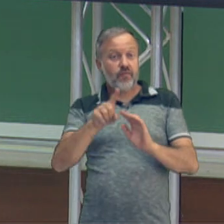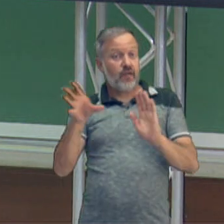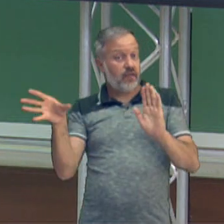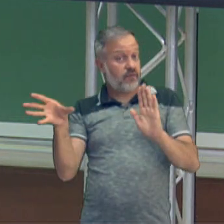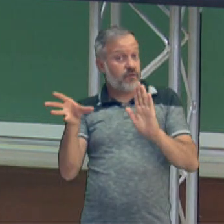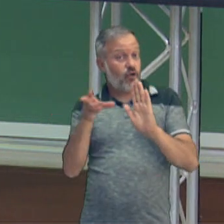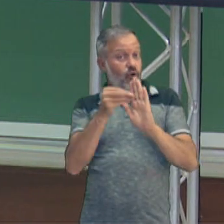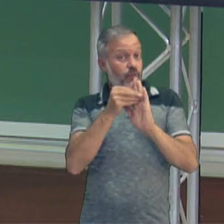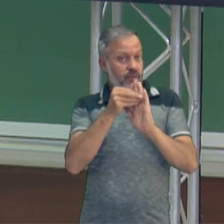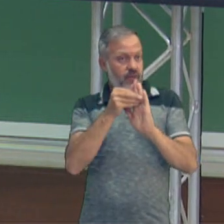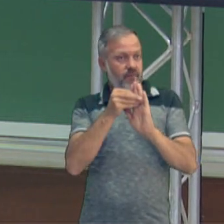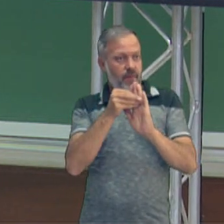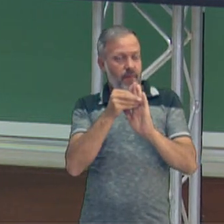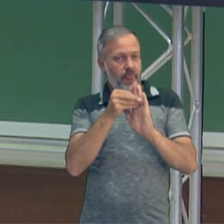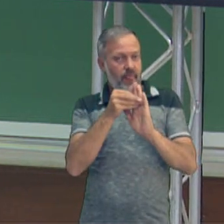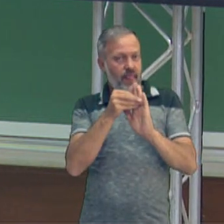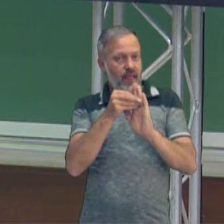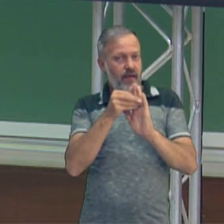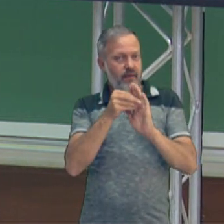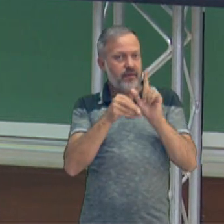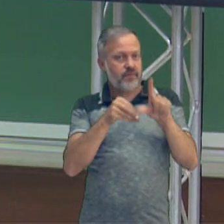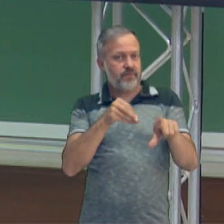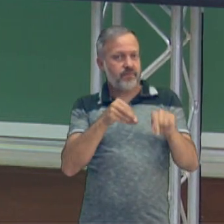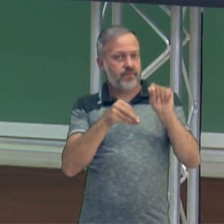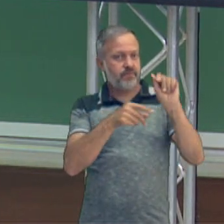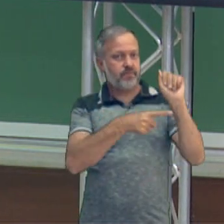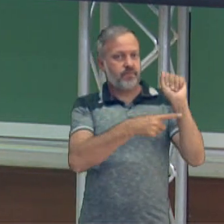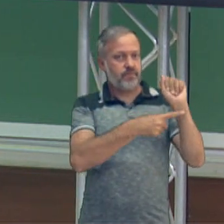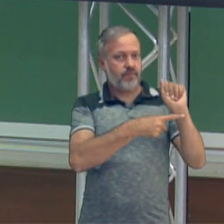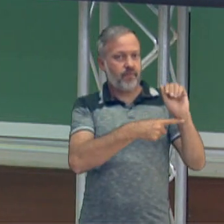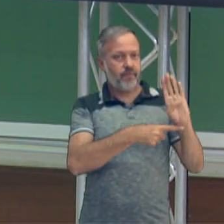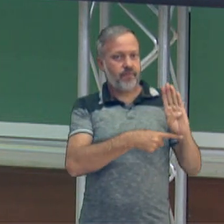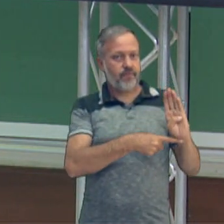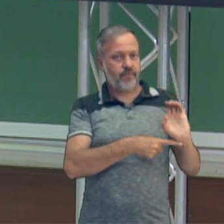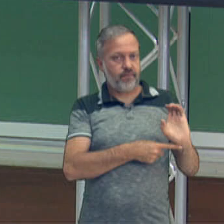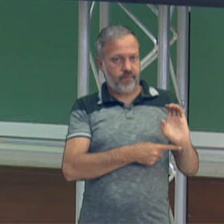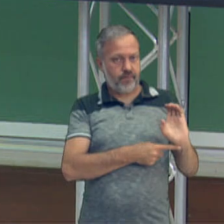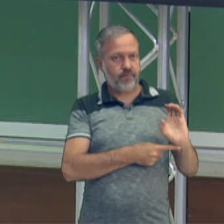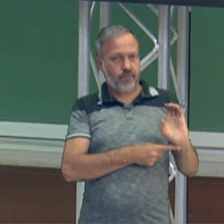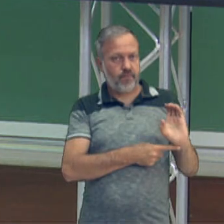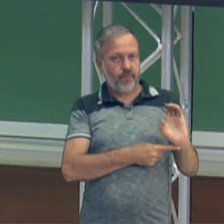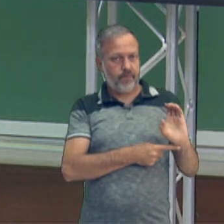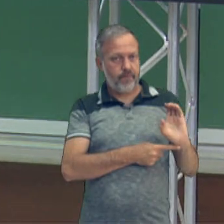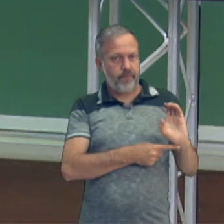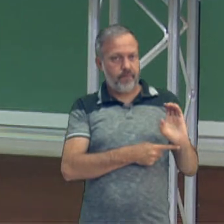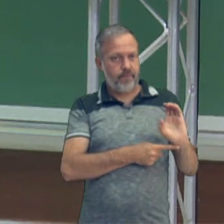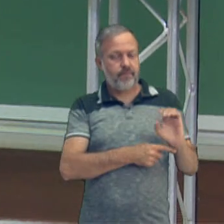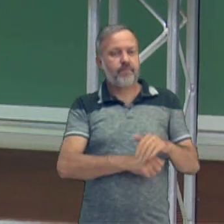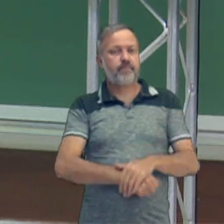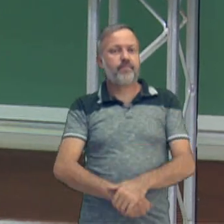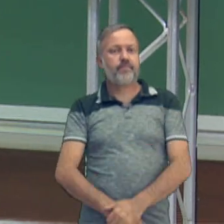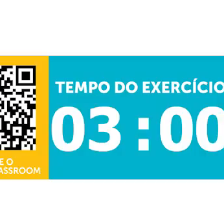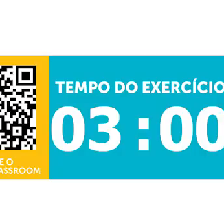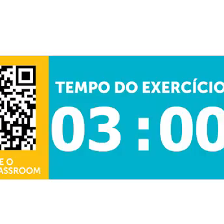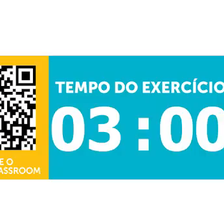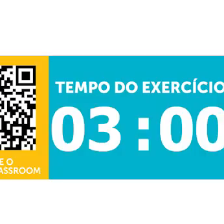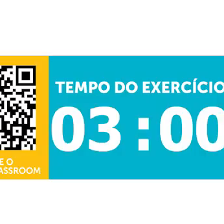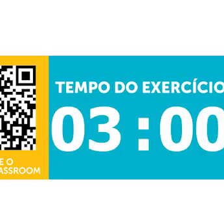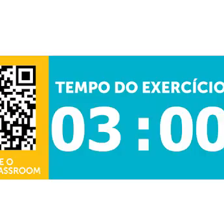quiz, escolherem uma das 3 alternativas e aí voltamos respondendo esta questão.